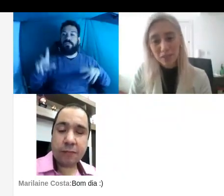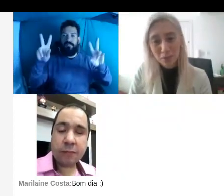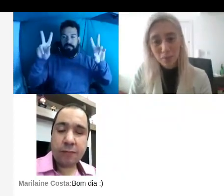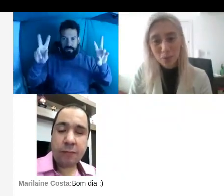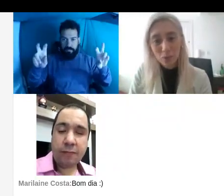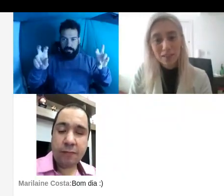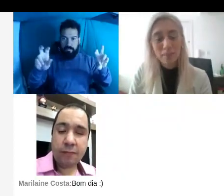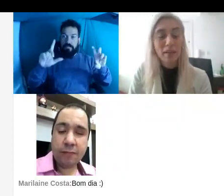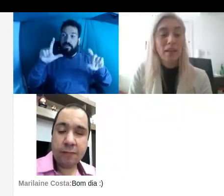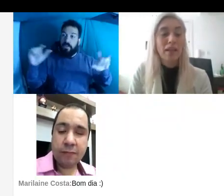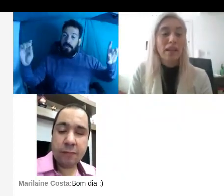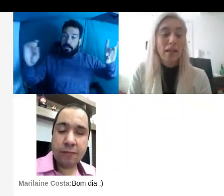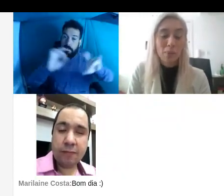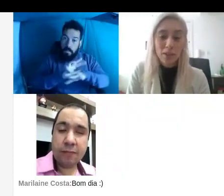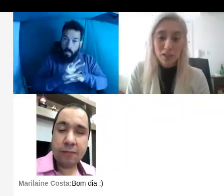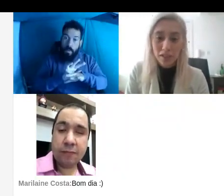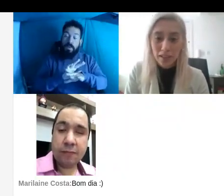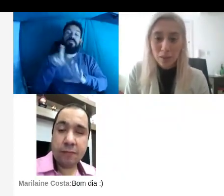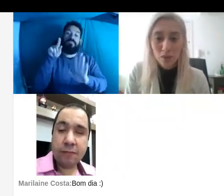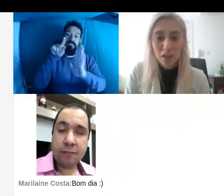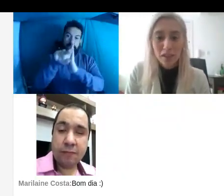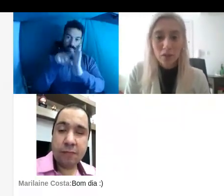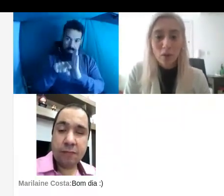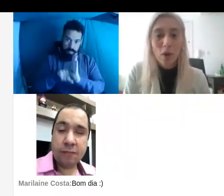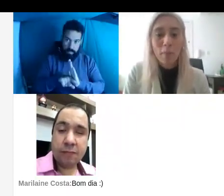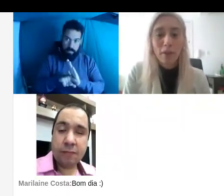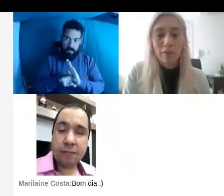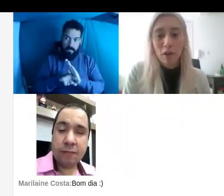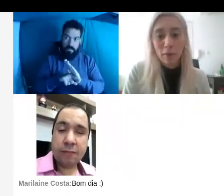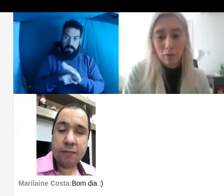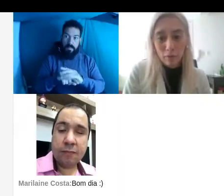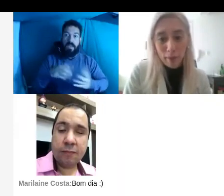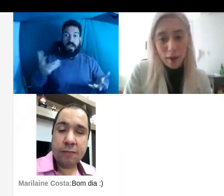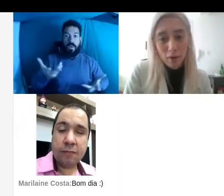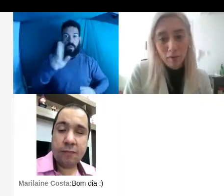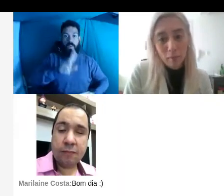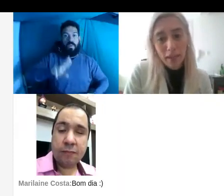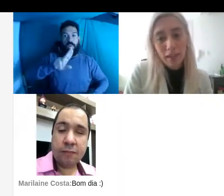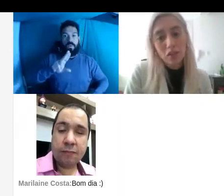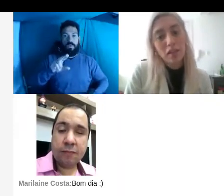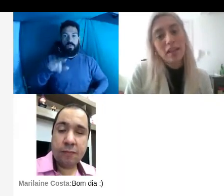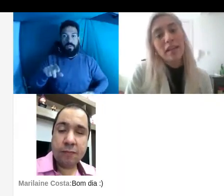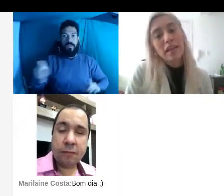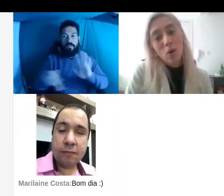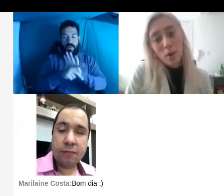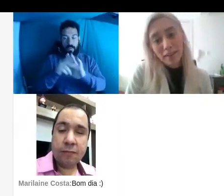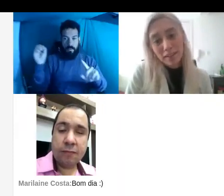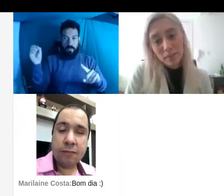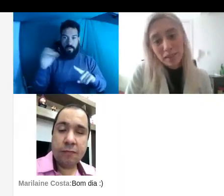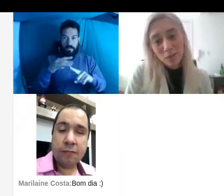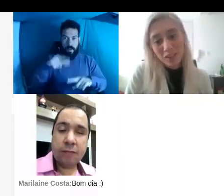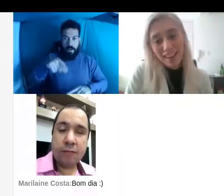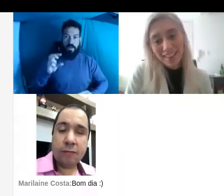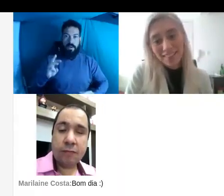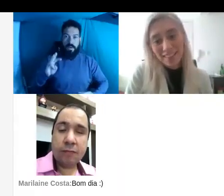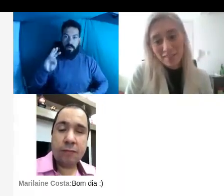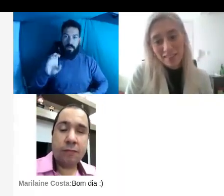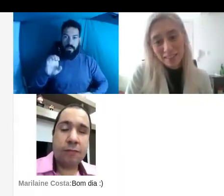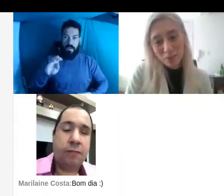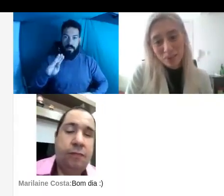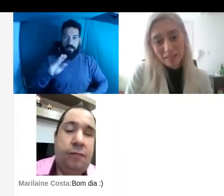depois, então, fazemos as perguntas. Lembro que a gente está, então, utilizando agora a plataforma da UFPEL novamente e com a